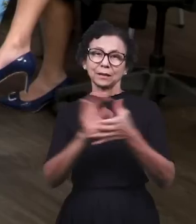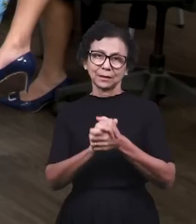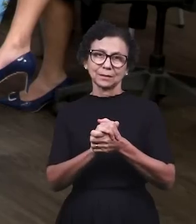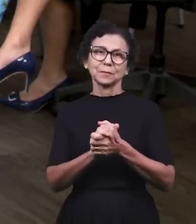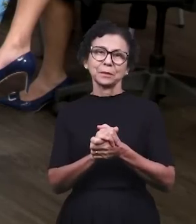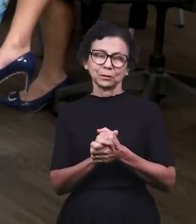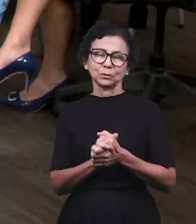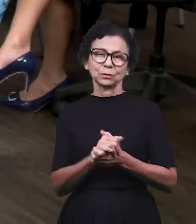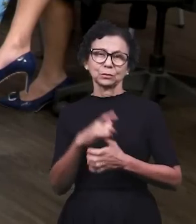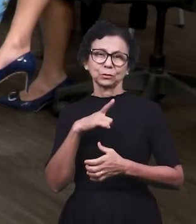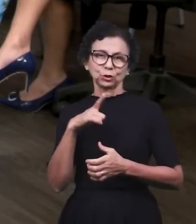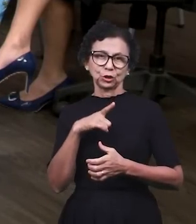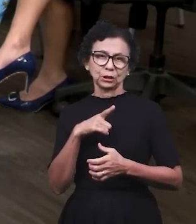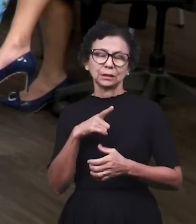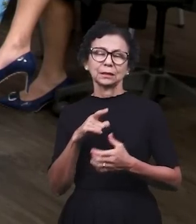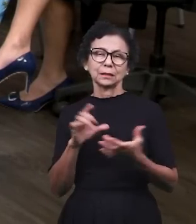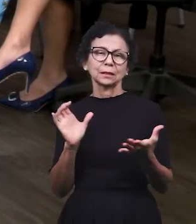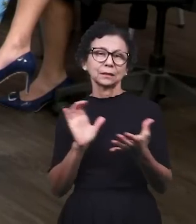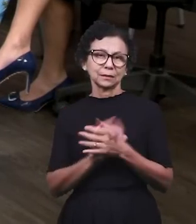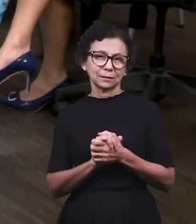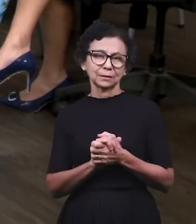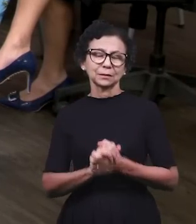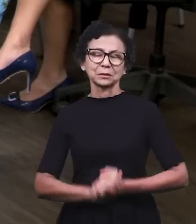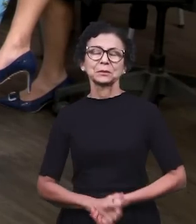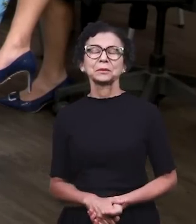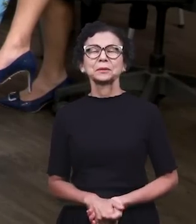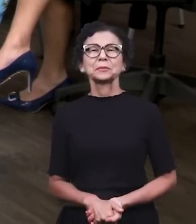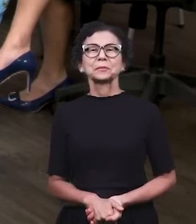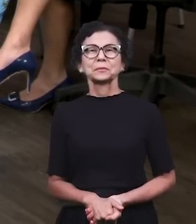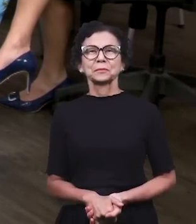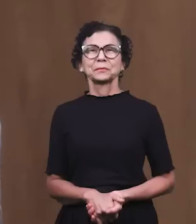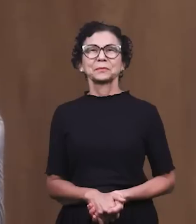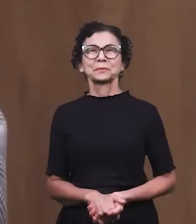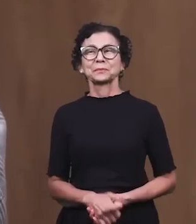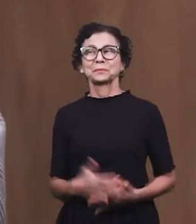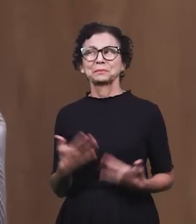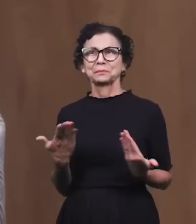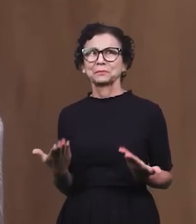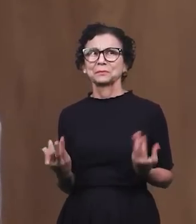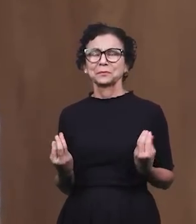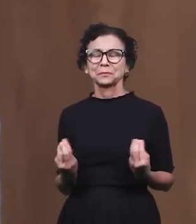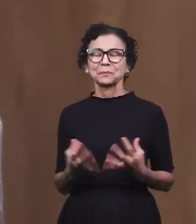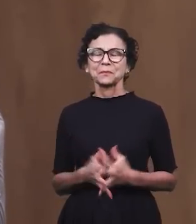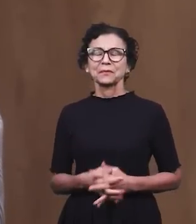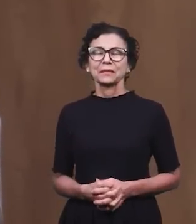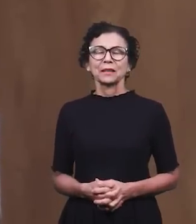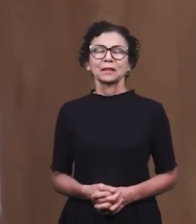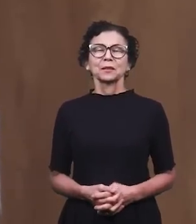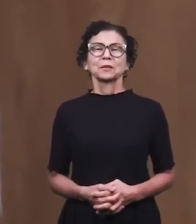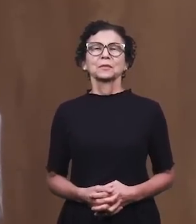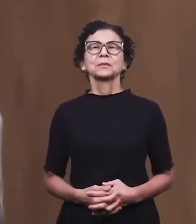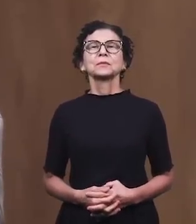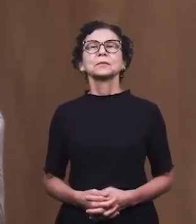aqui já teve casamento. Não, faz casal, né? O seu pode ser esse o tema.